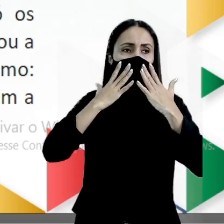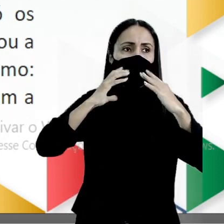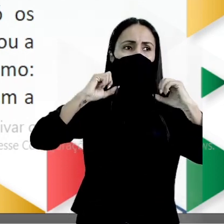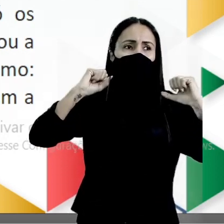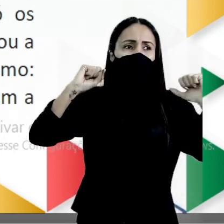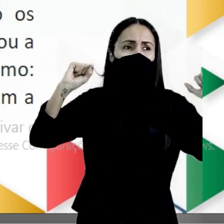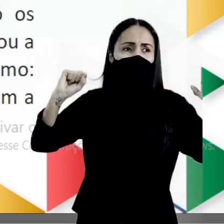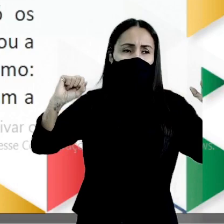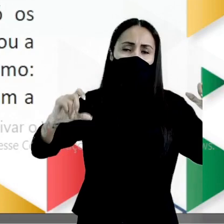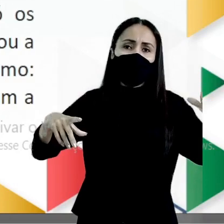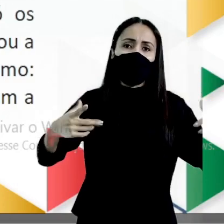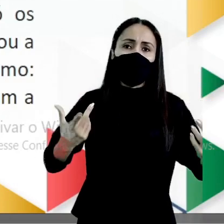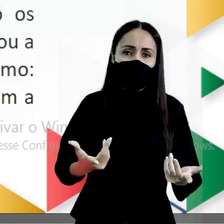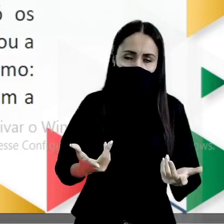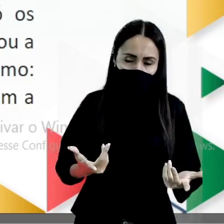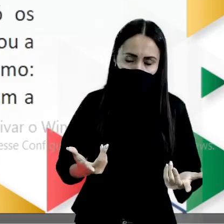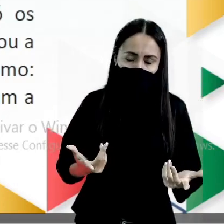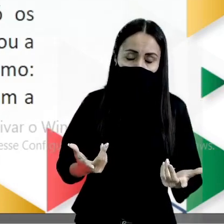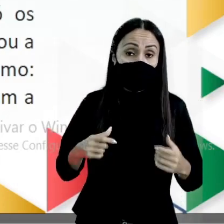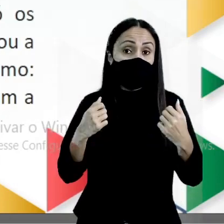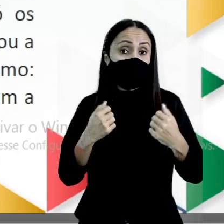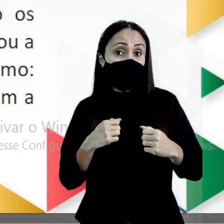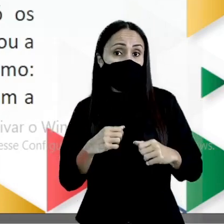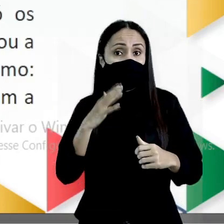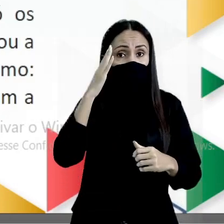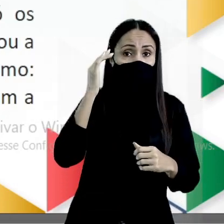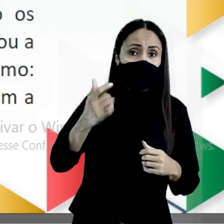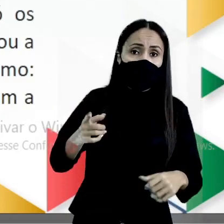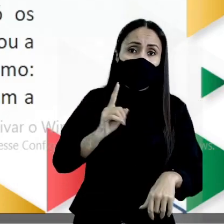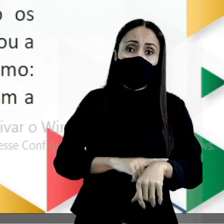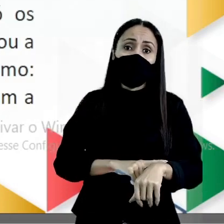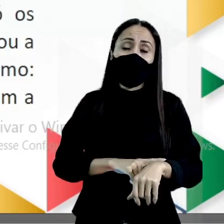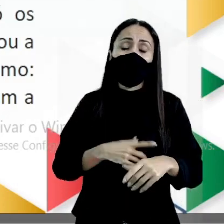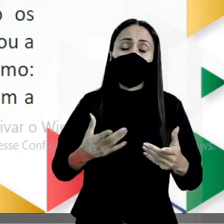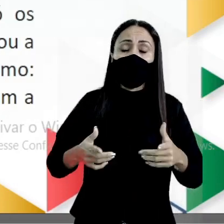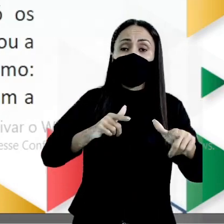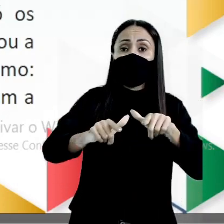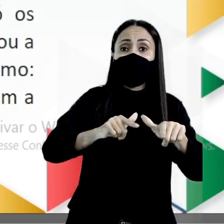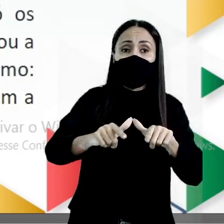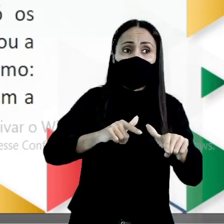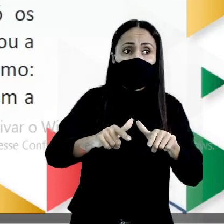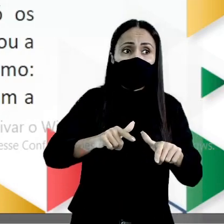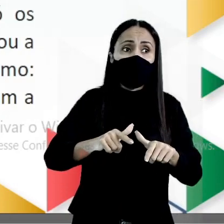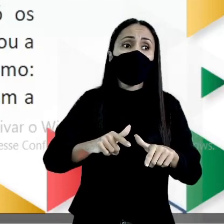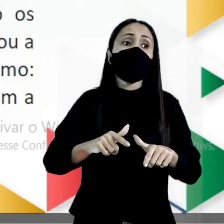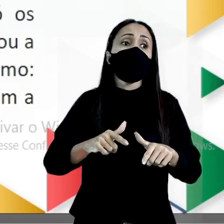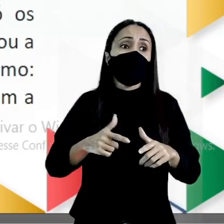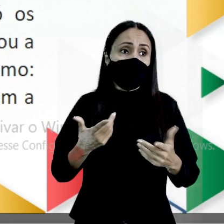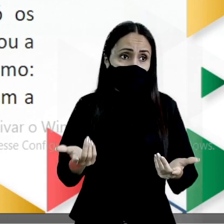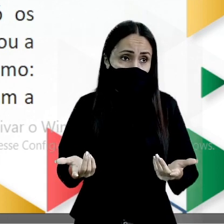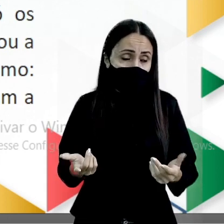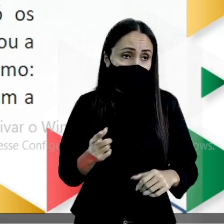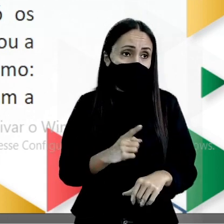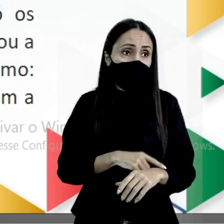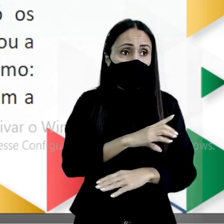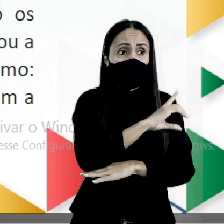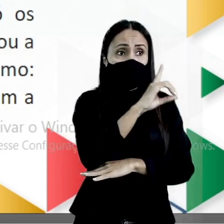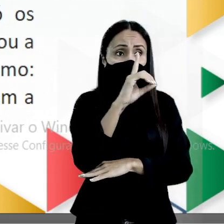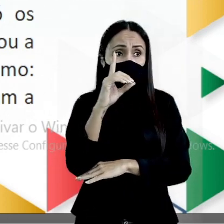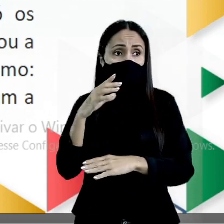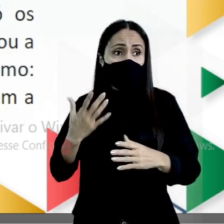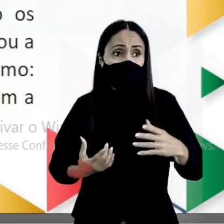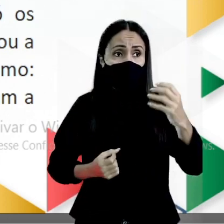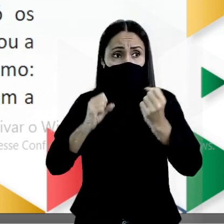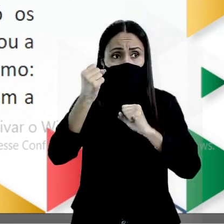Ao patrão interessava saber quanto tempo os trabalhadores levariam para fabricar